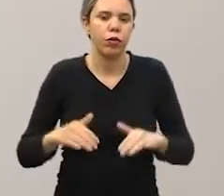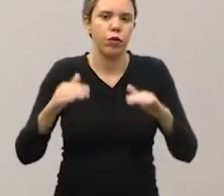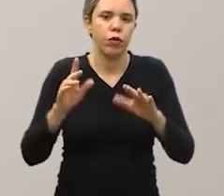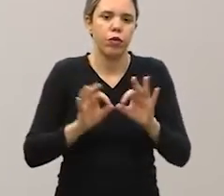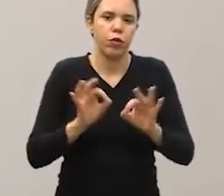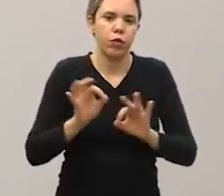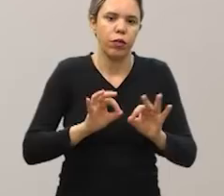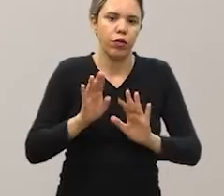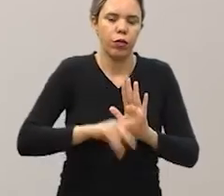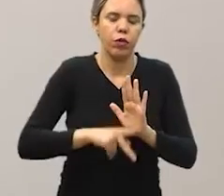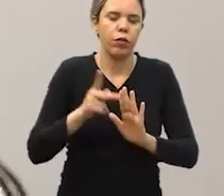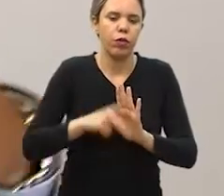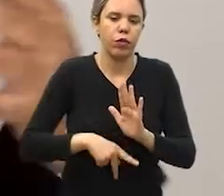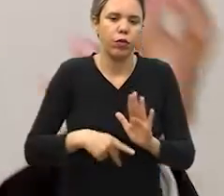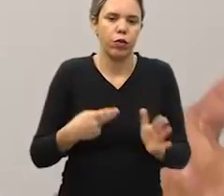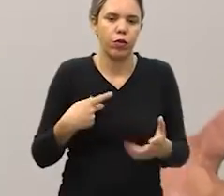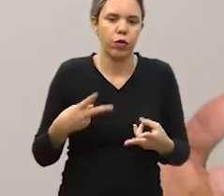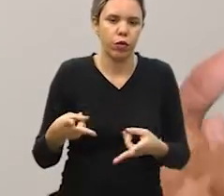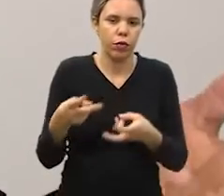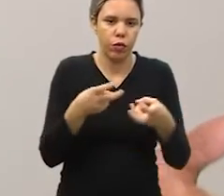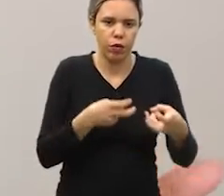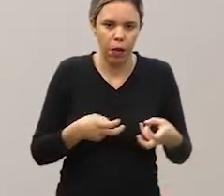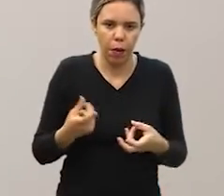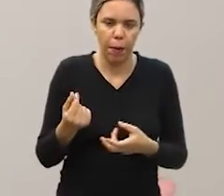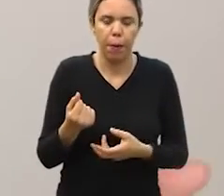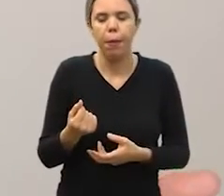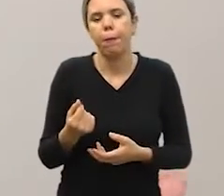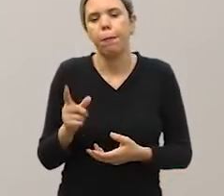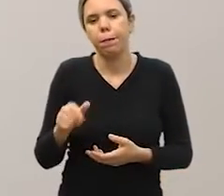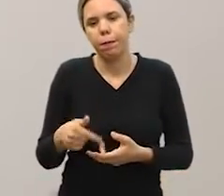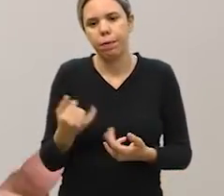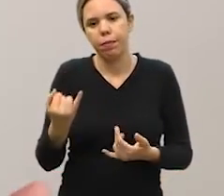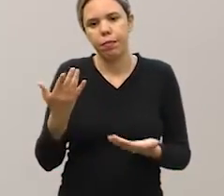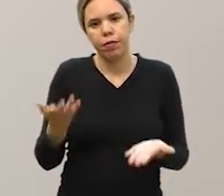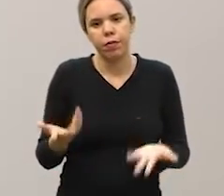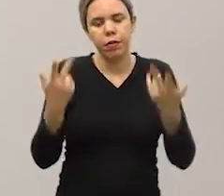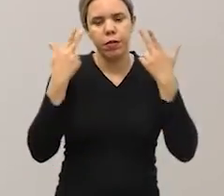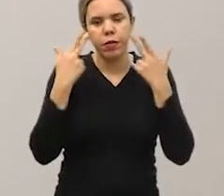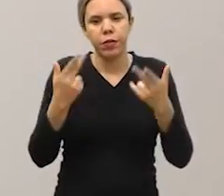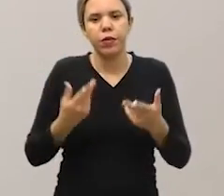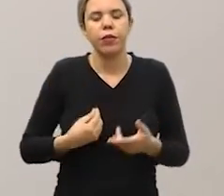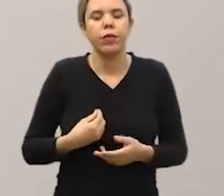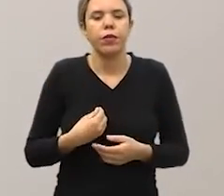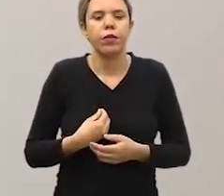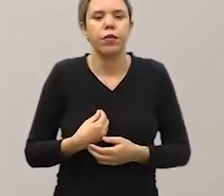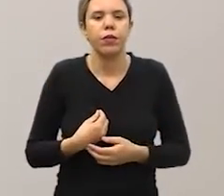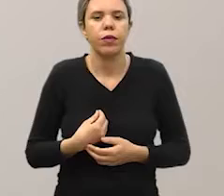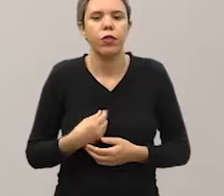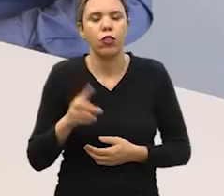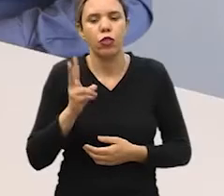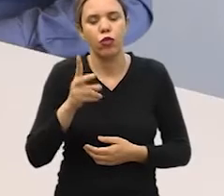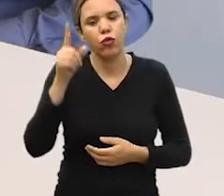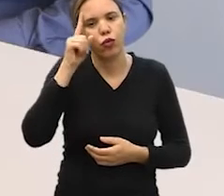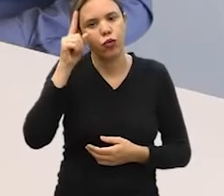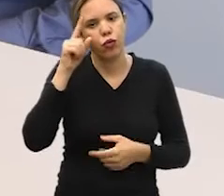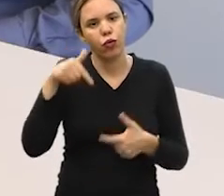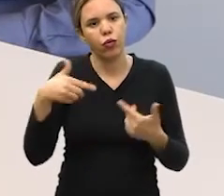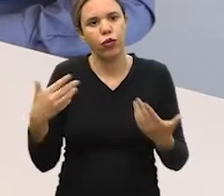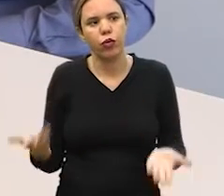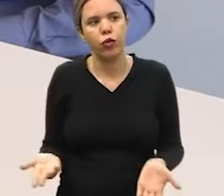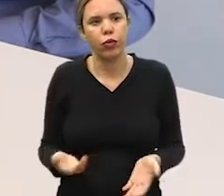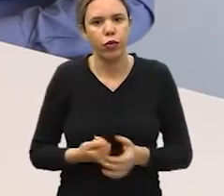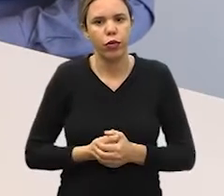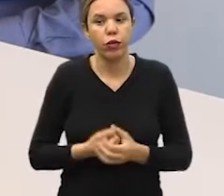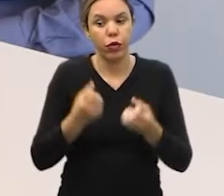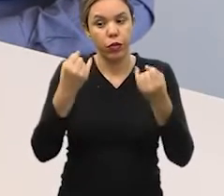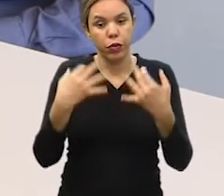de projeto, toda a forma como ele olha o dinheiro, que é algo que naturalmente ele vai ter que acordar todo dia e ir atrás. Então,